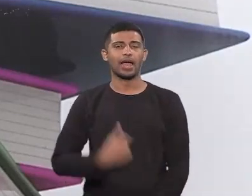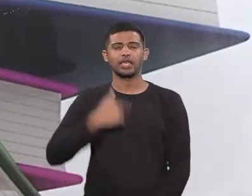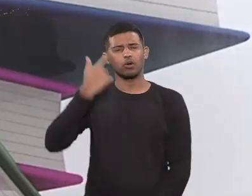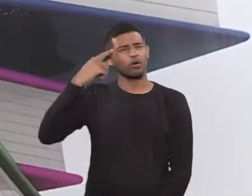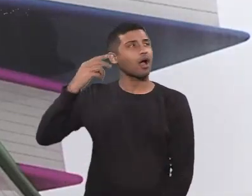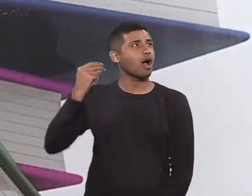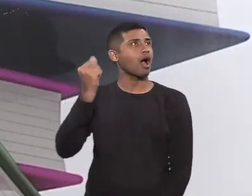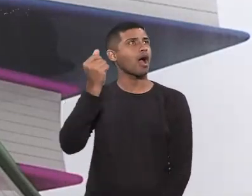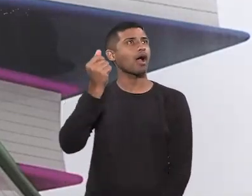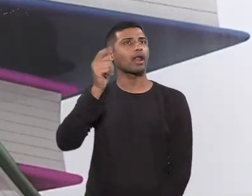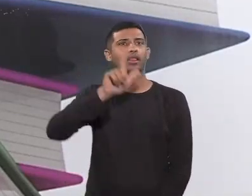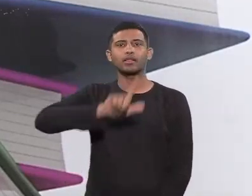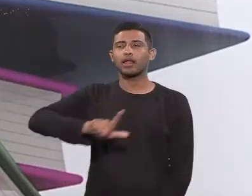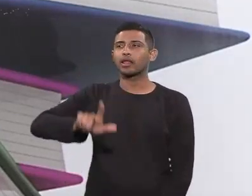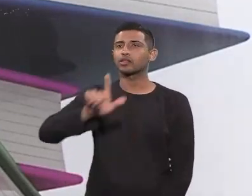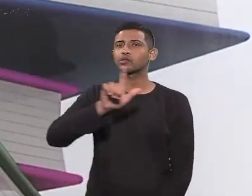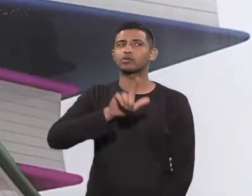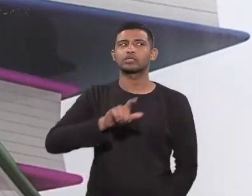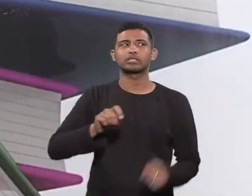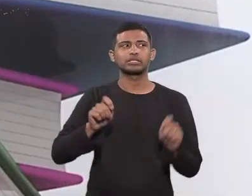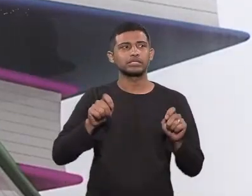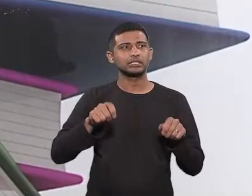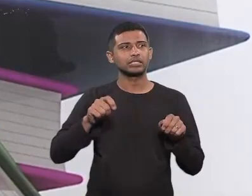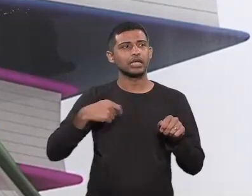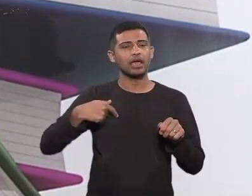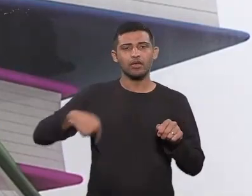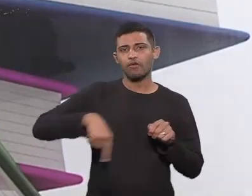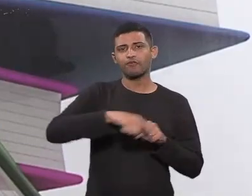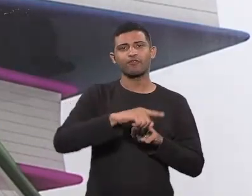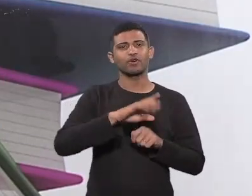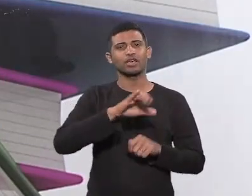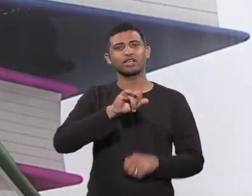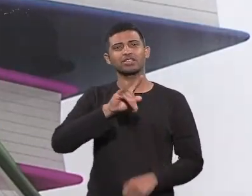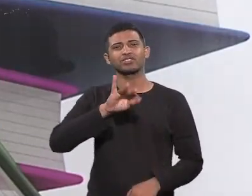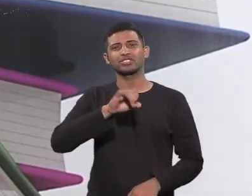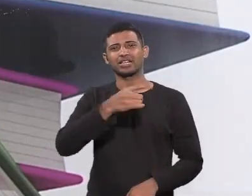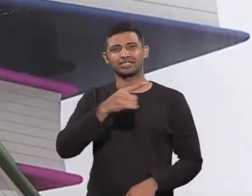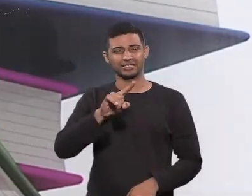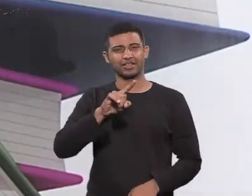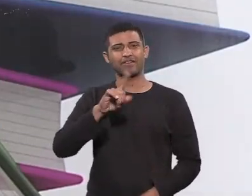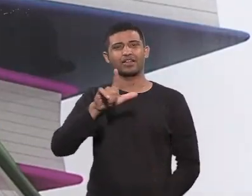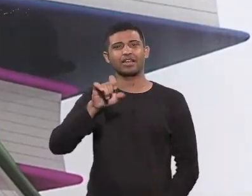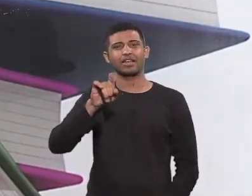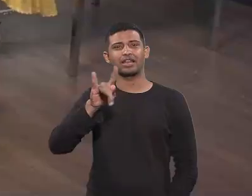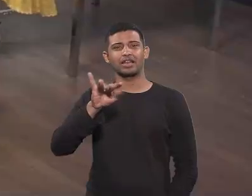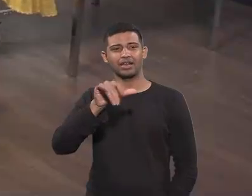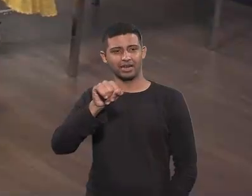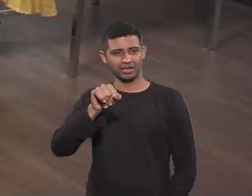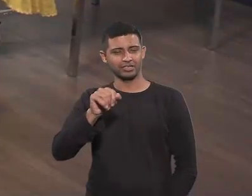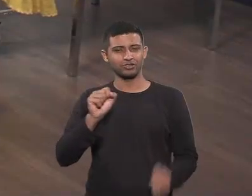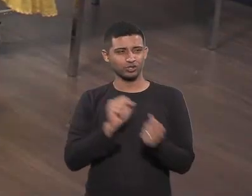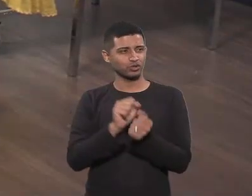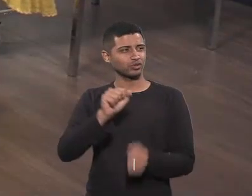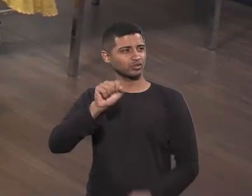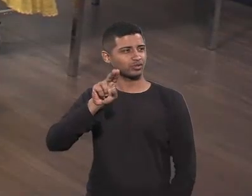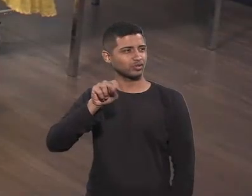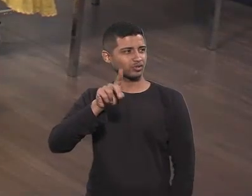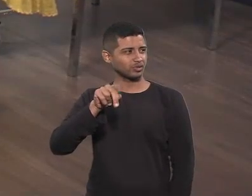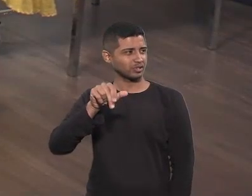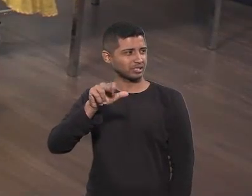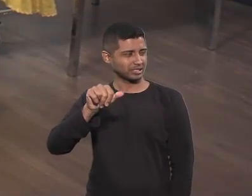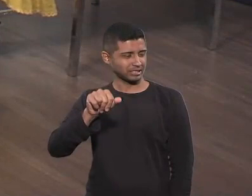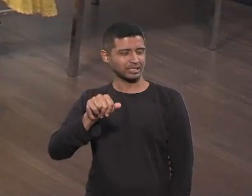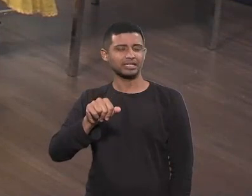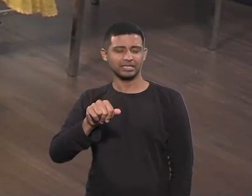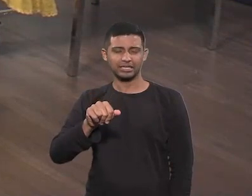veio a literatura. Eu fui para a Estação das Letras. Com a maravilhosa Suzana. Suzana Vargas,